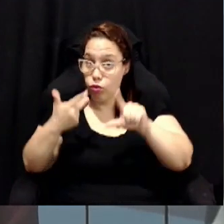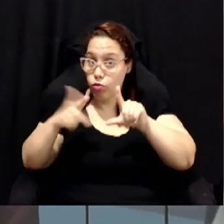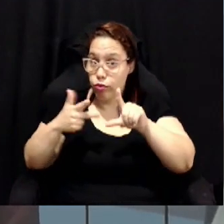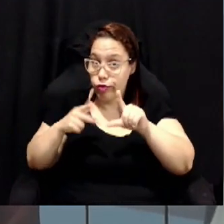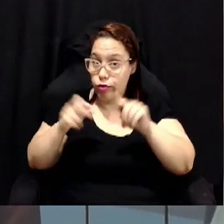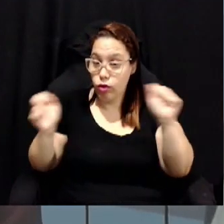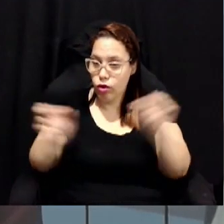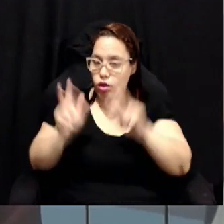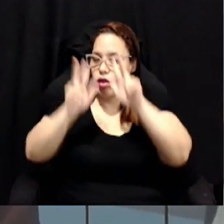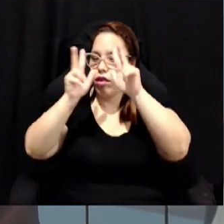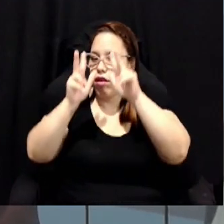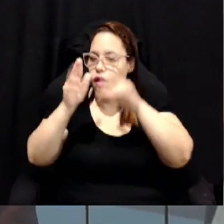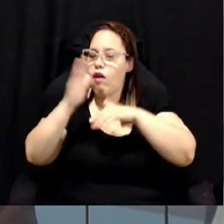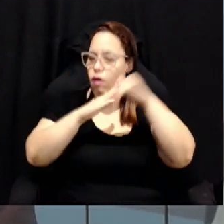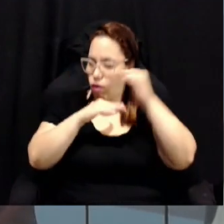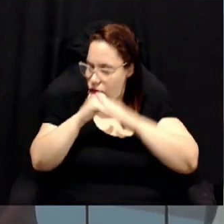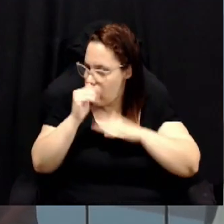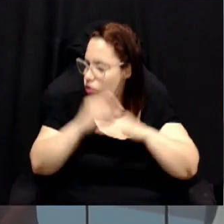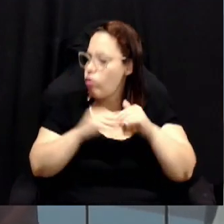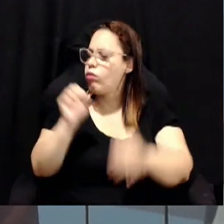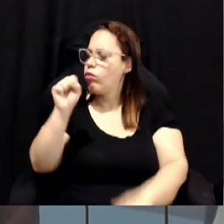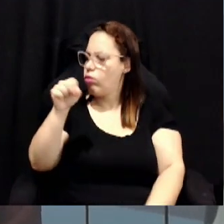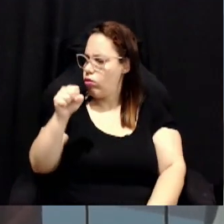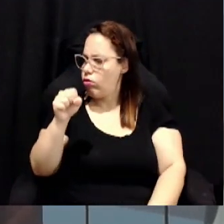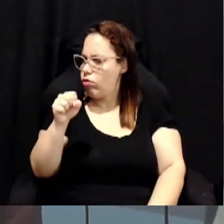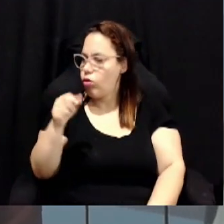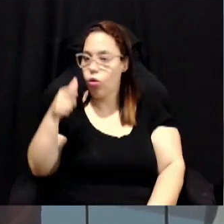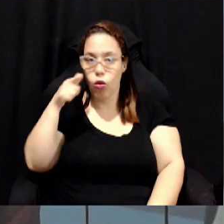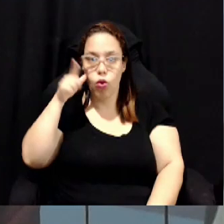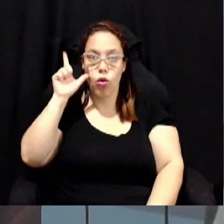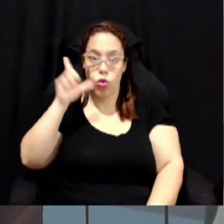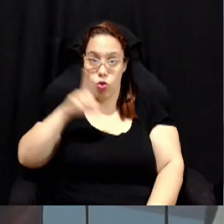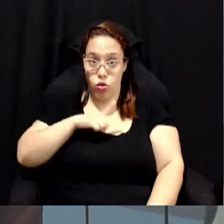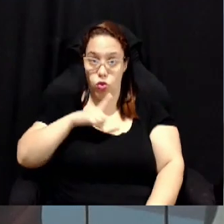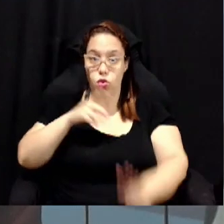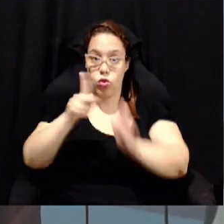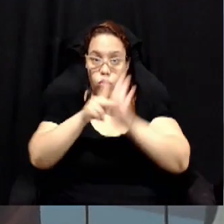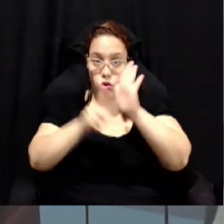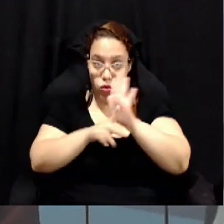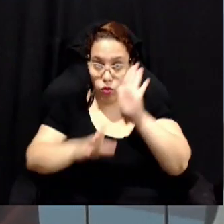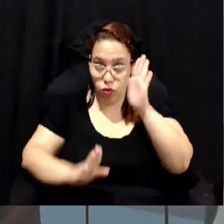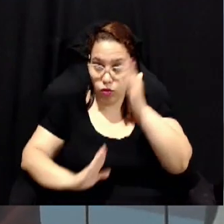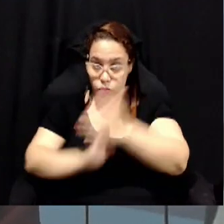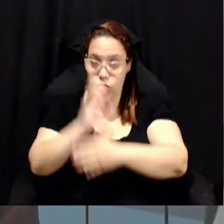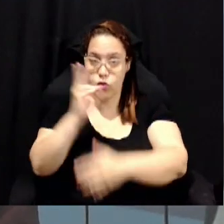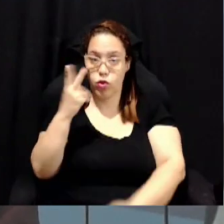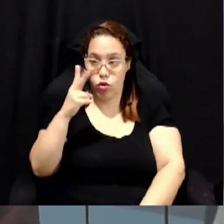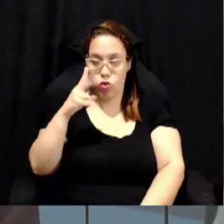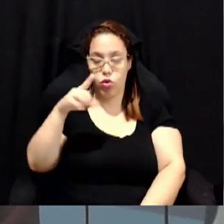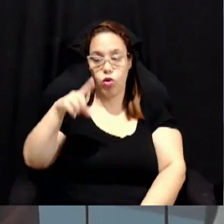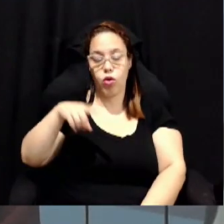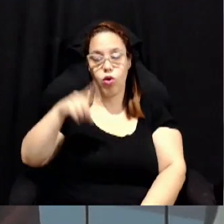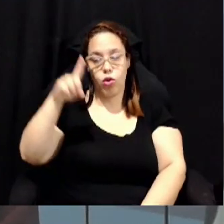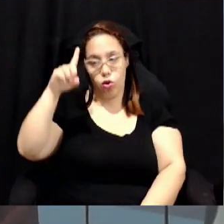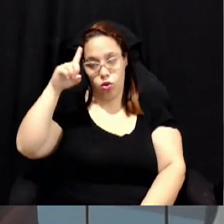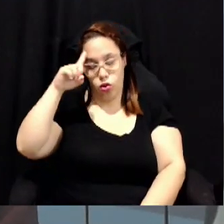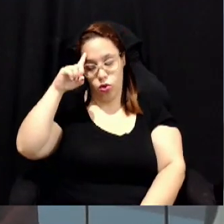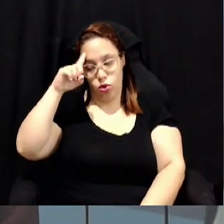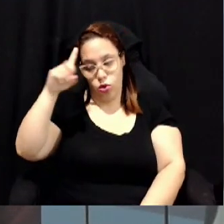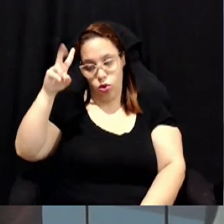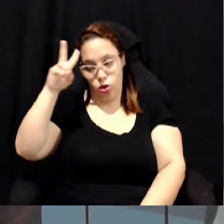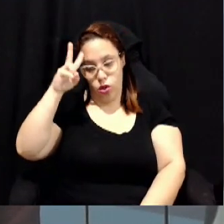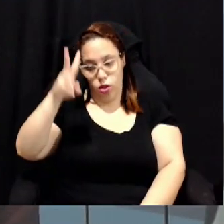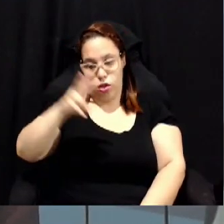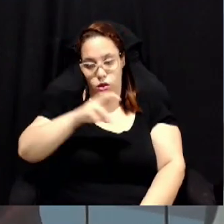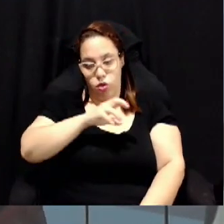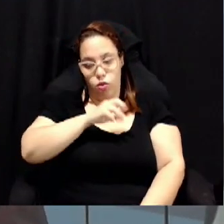causas. Ontem nós tivemos um projeto aprovado, no dia 2 de abril, que veio da sociedade.